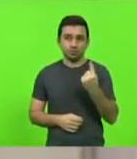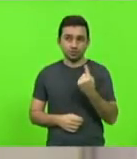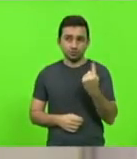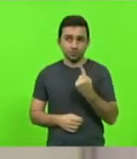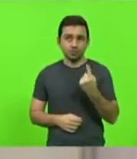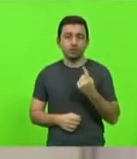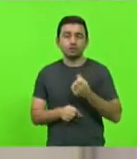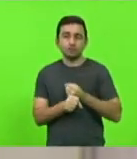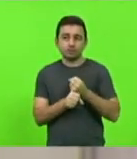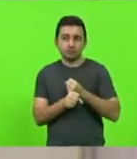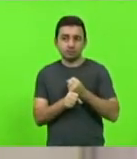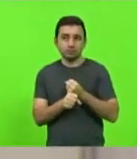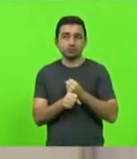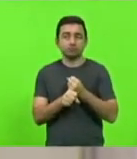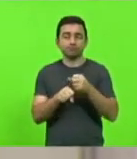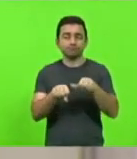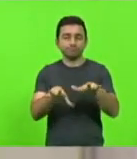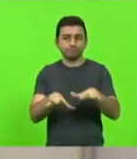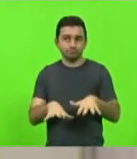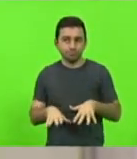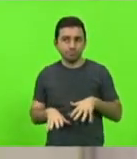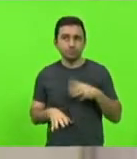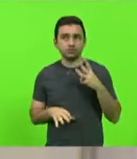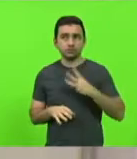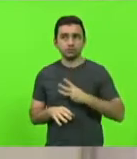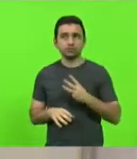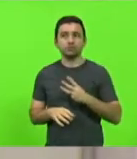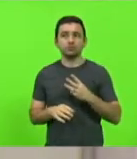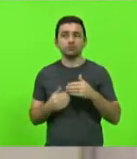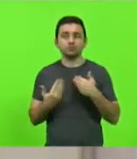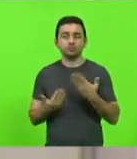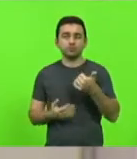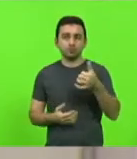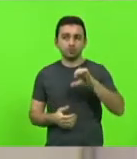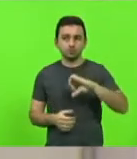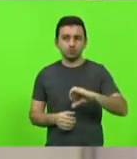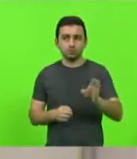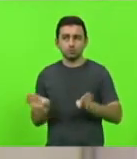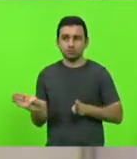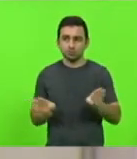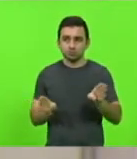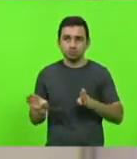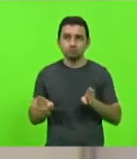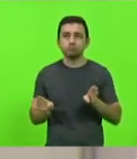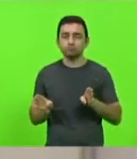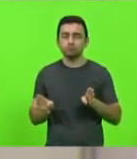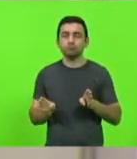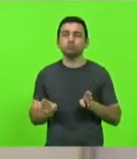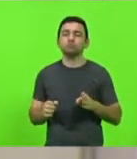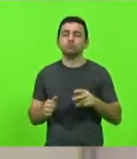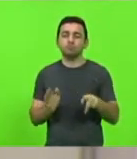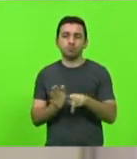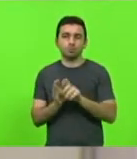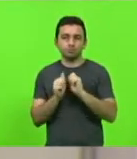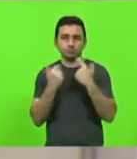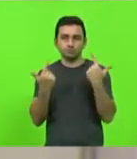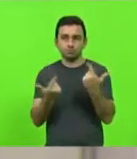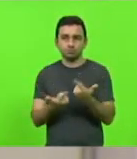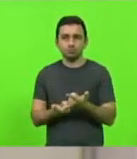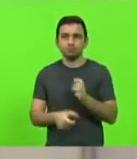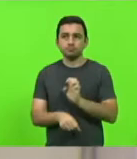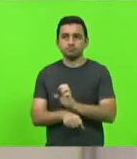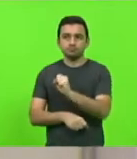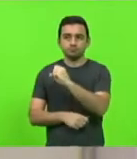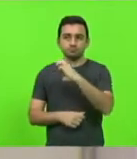sessão ordinária da 3ª sessão legislativa da 19ª legislatura da Assembleia Legislativa do Estado de Santa